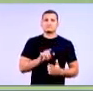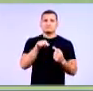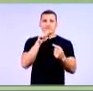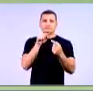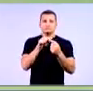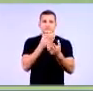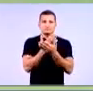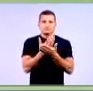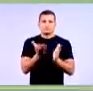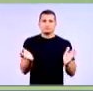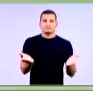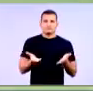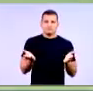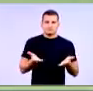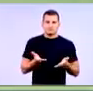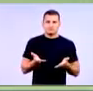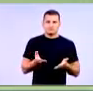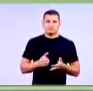da aula de hoje